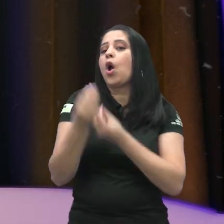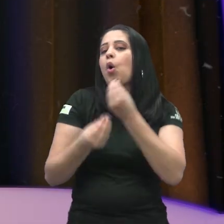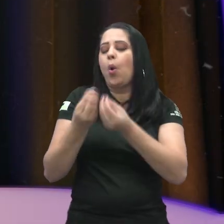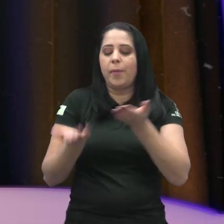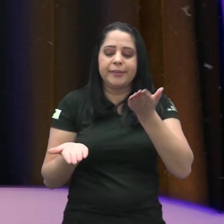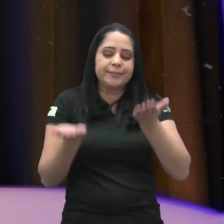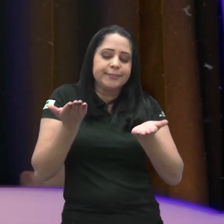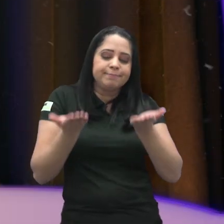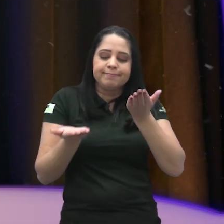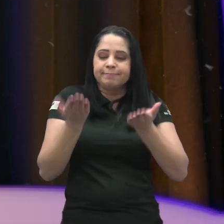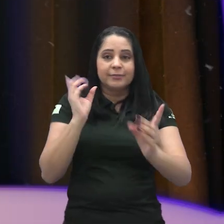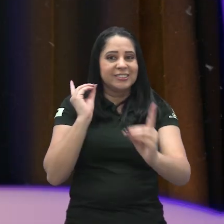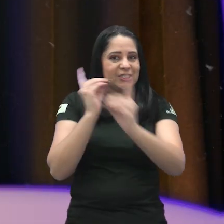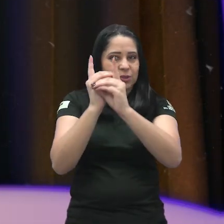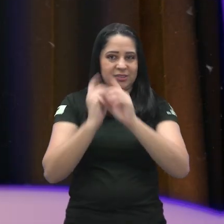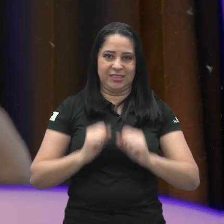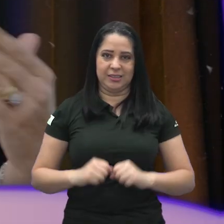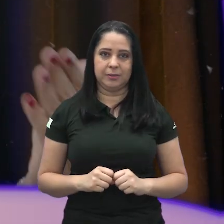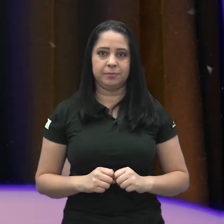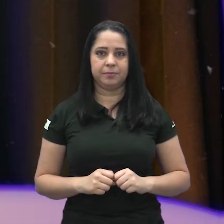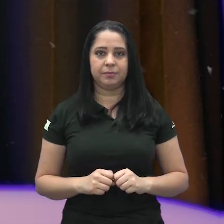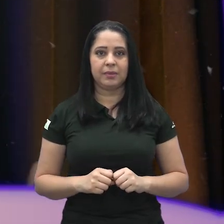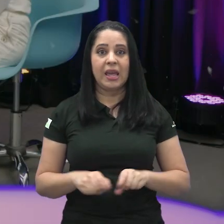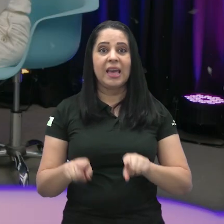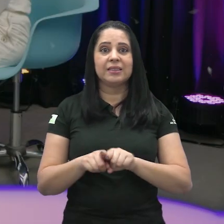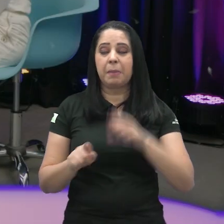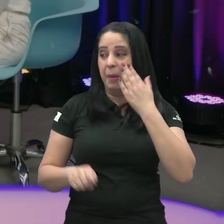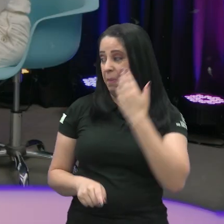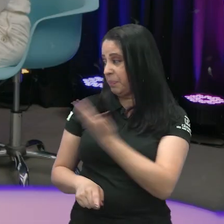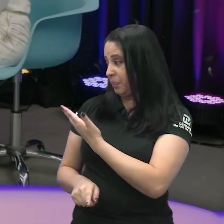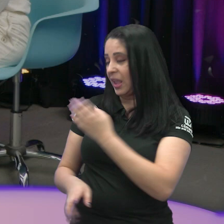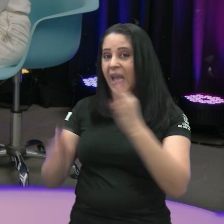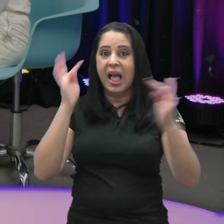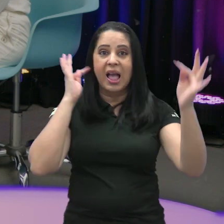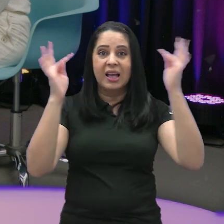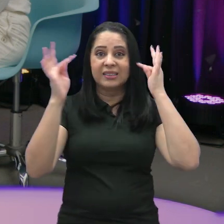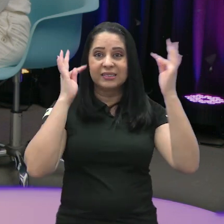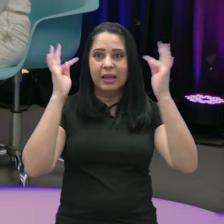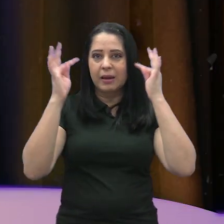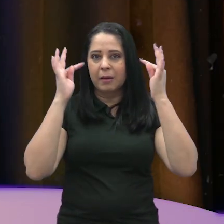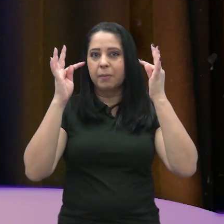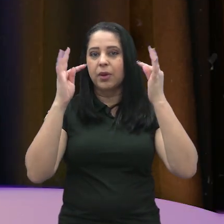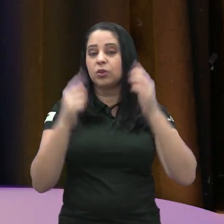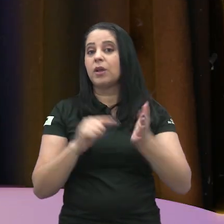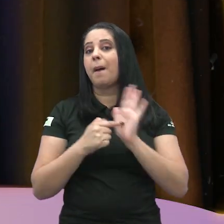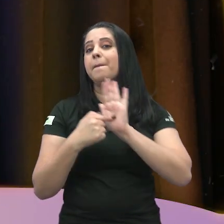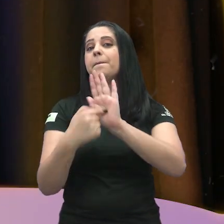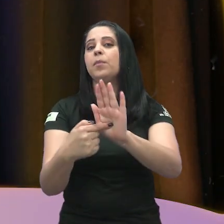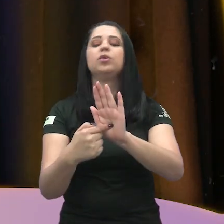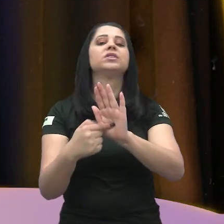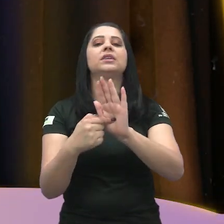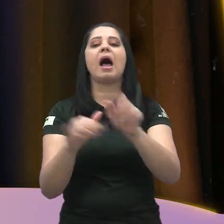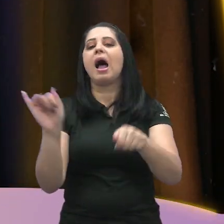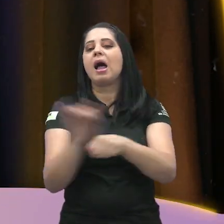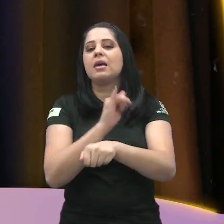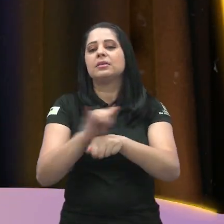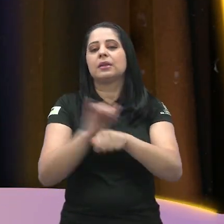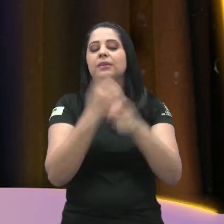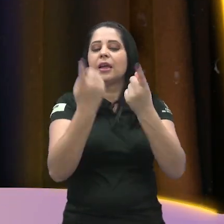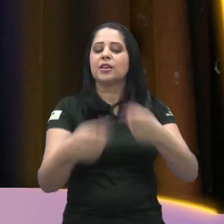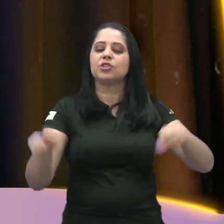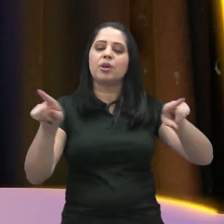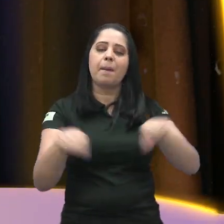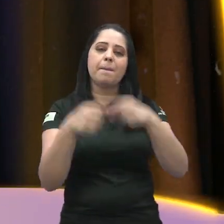muito a entender como encontrar esse equilíbrio tão essencial. E ainda uma terapeuta que vai nos inspirar como utilizar a música